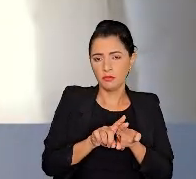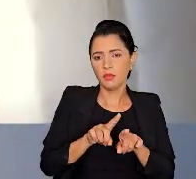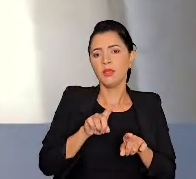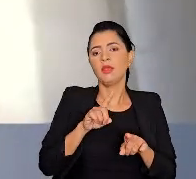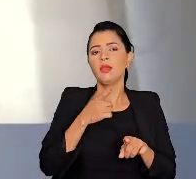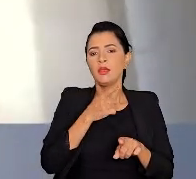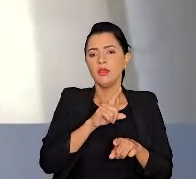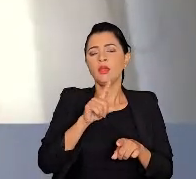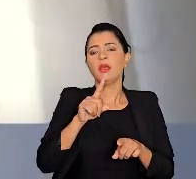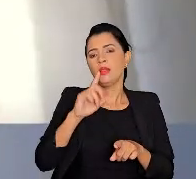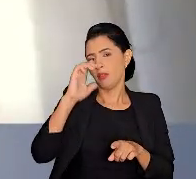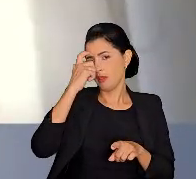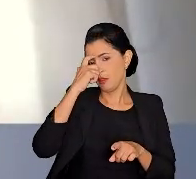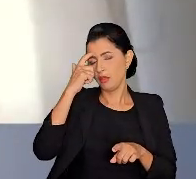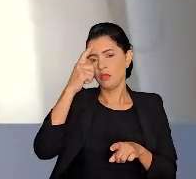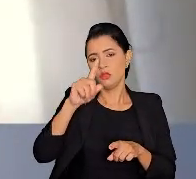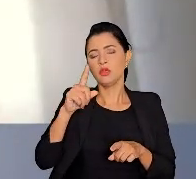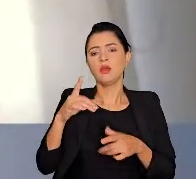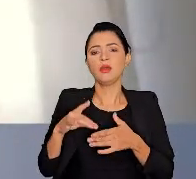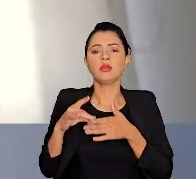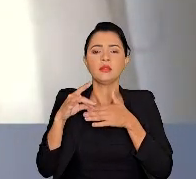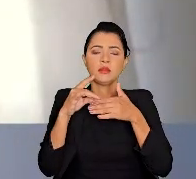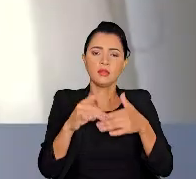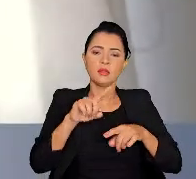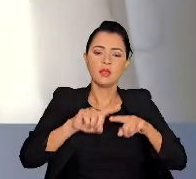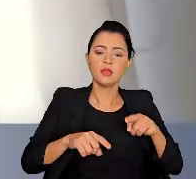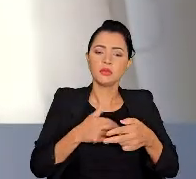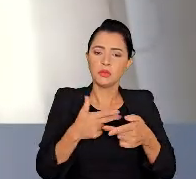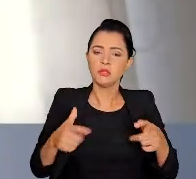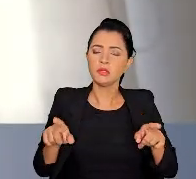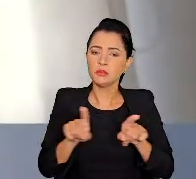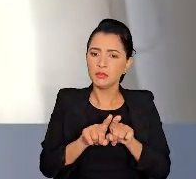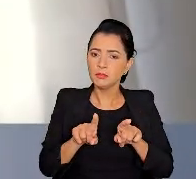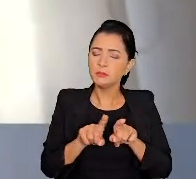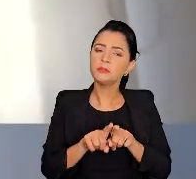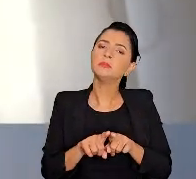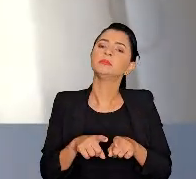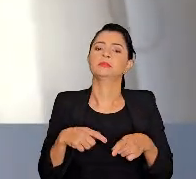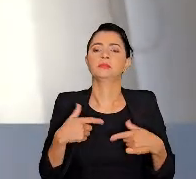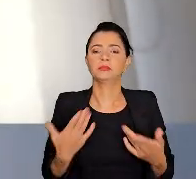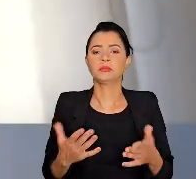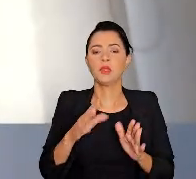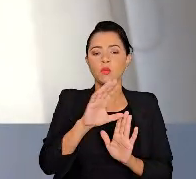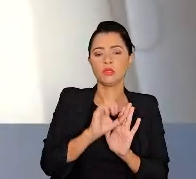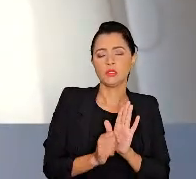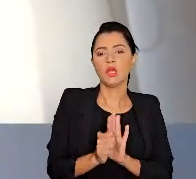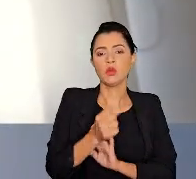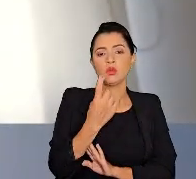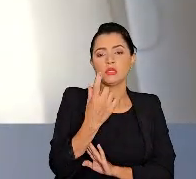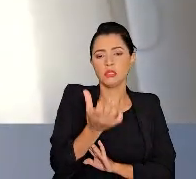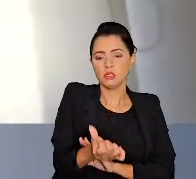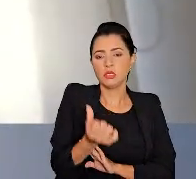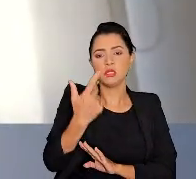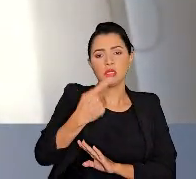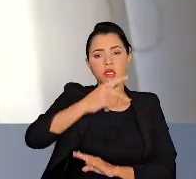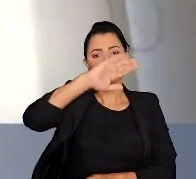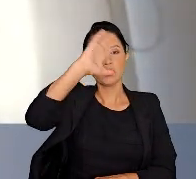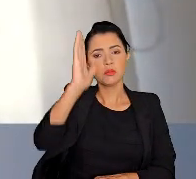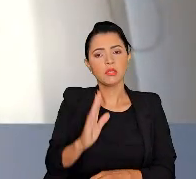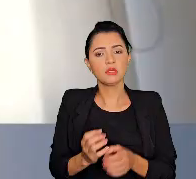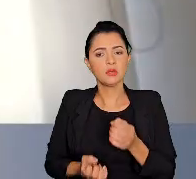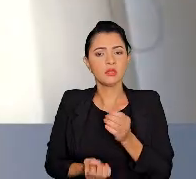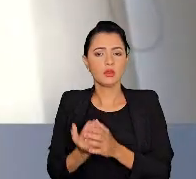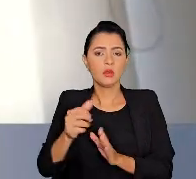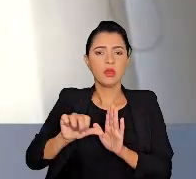comandante da nau que trazia os mantimentos. Assim, no século XVI, no Brasil, se estabelece a